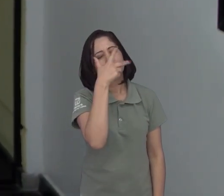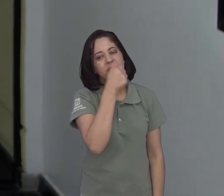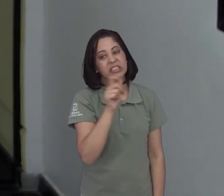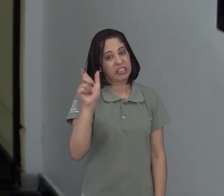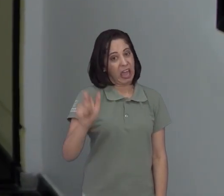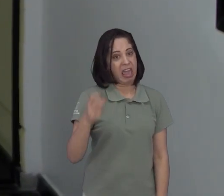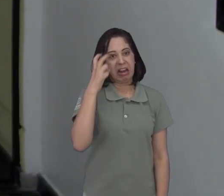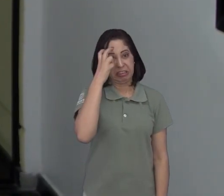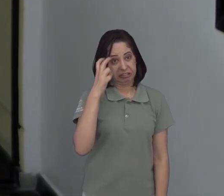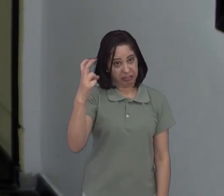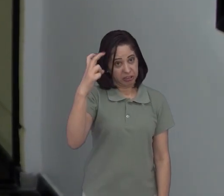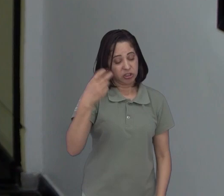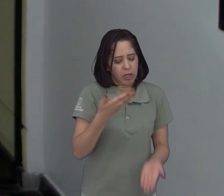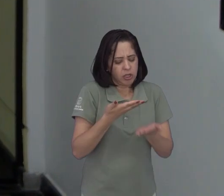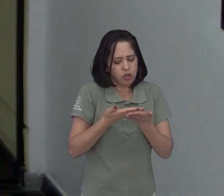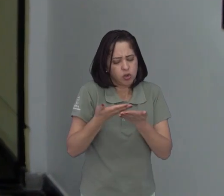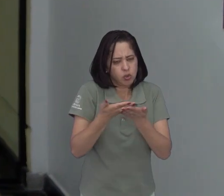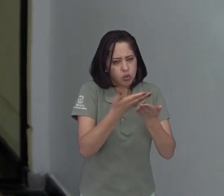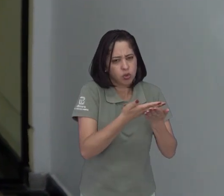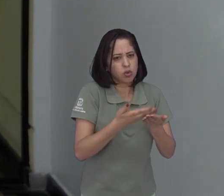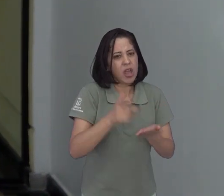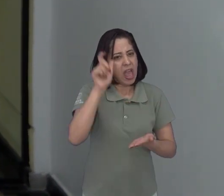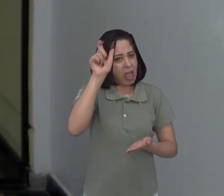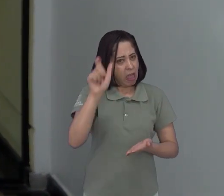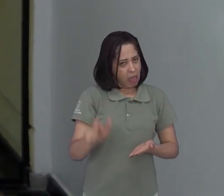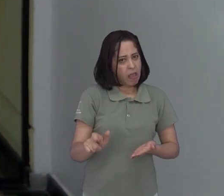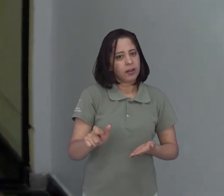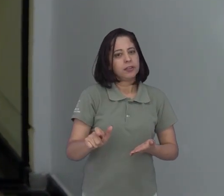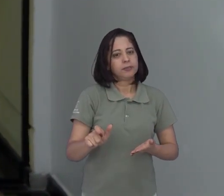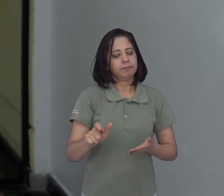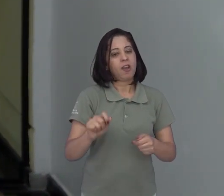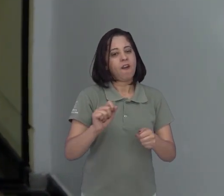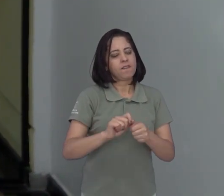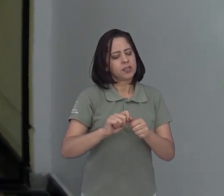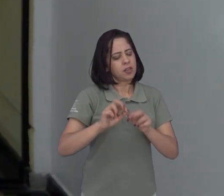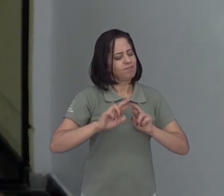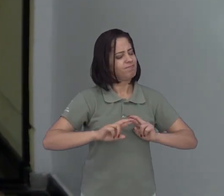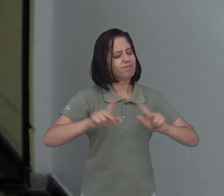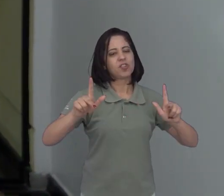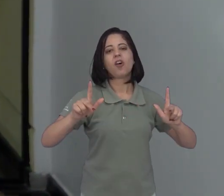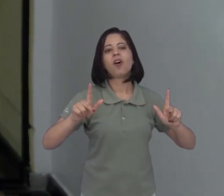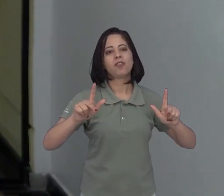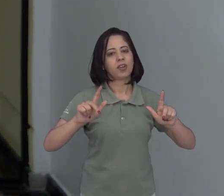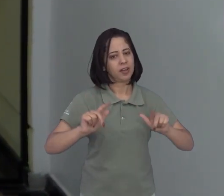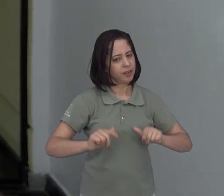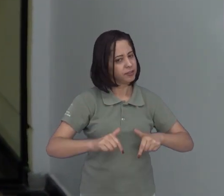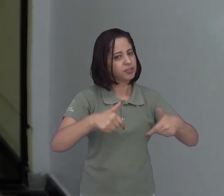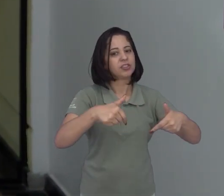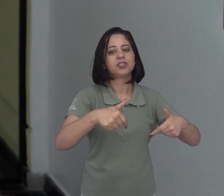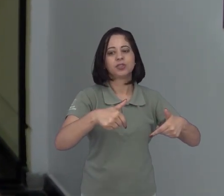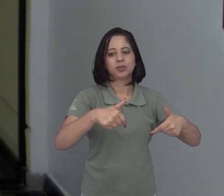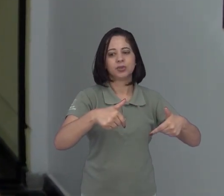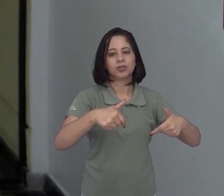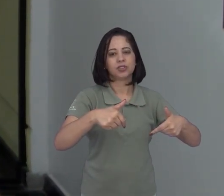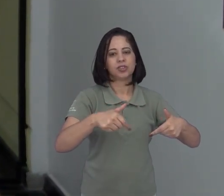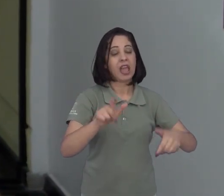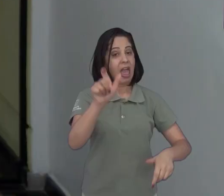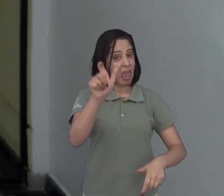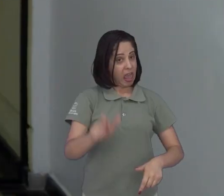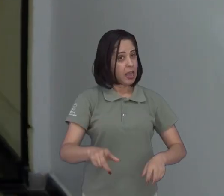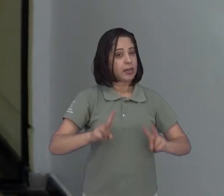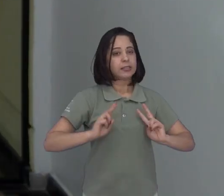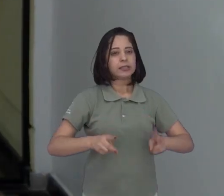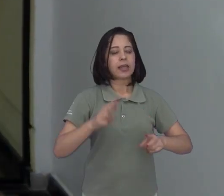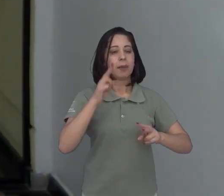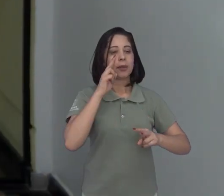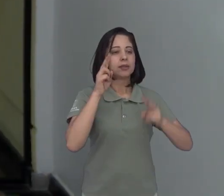muito inteligente, muito estudiosa, que fez a diferença. E eu acho que nada que eu sempre pensou à